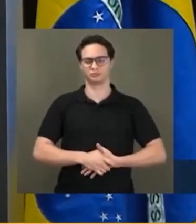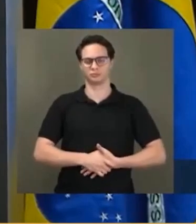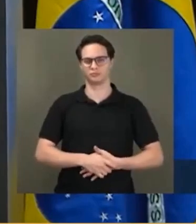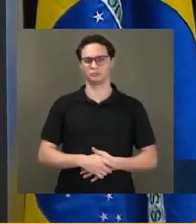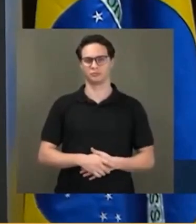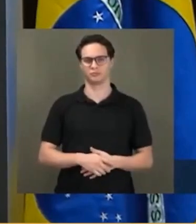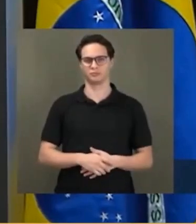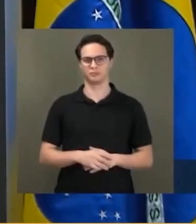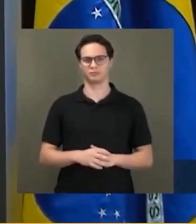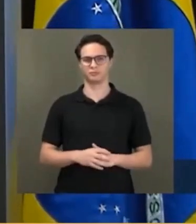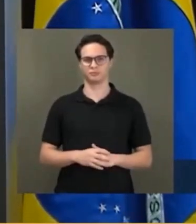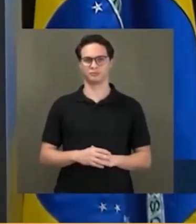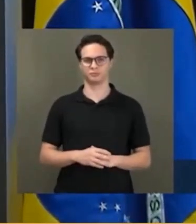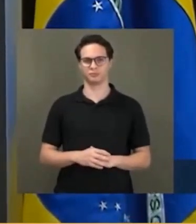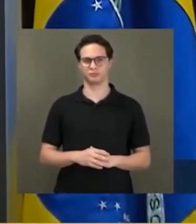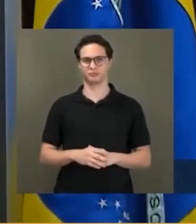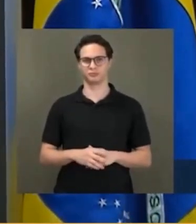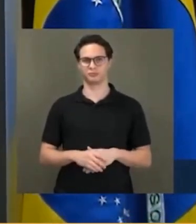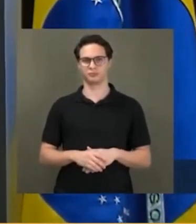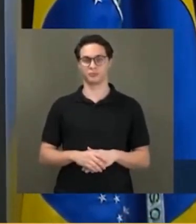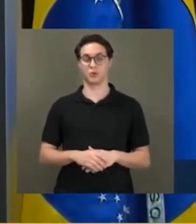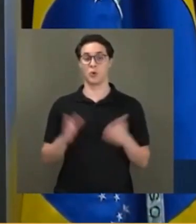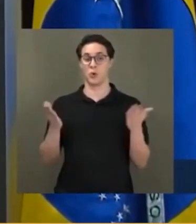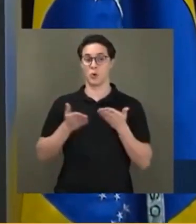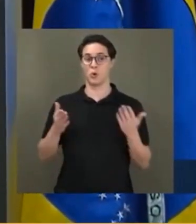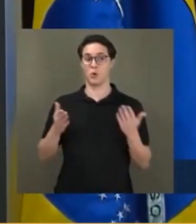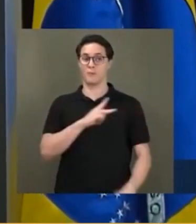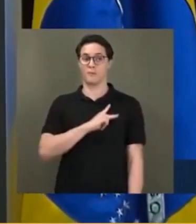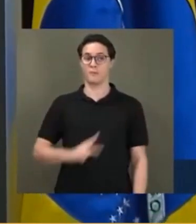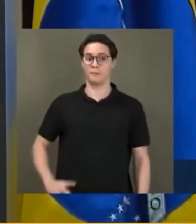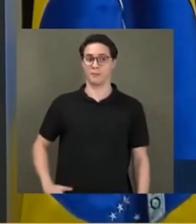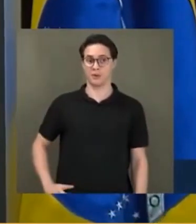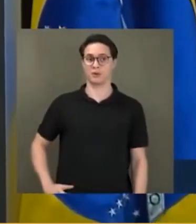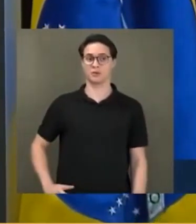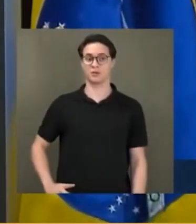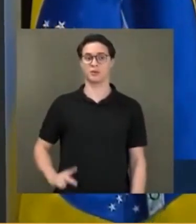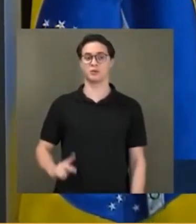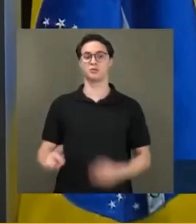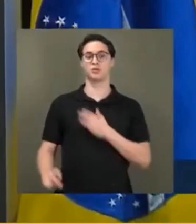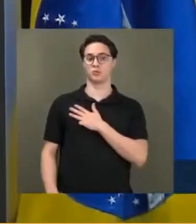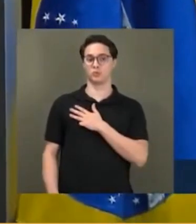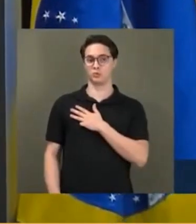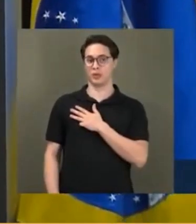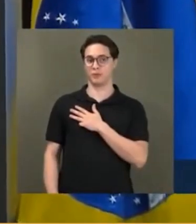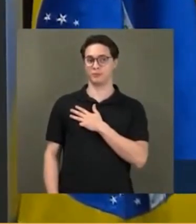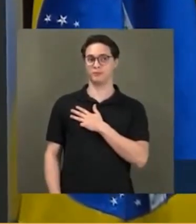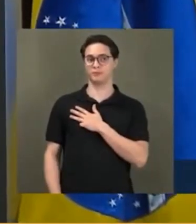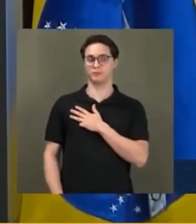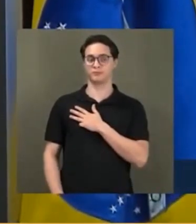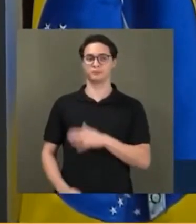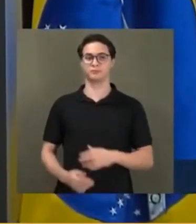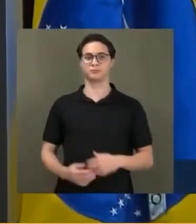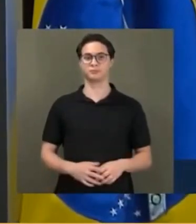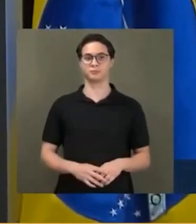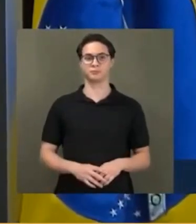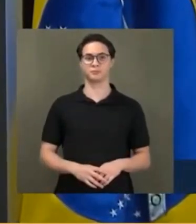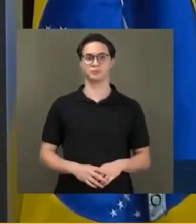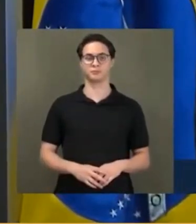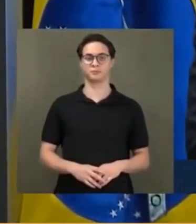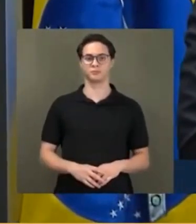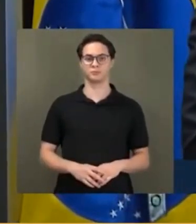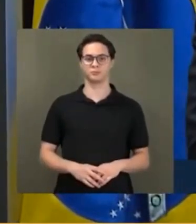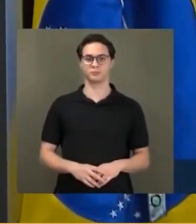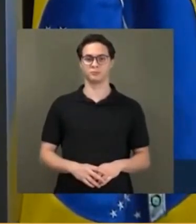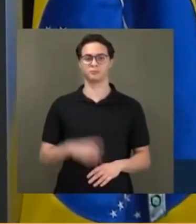fundadores do foro o atual presidente da república Lu Inácio Lula da Silva já é